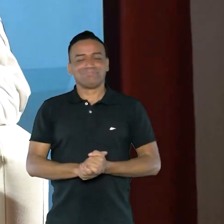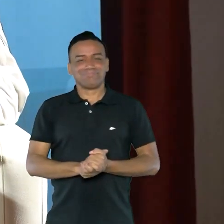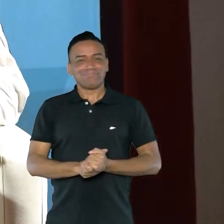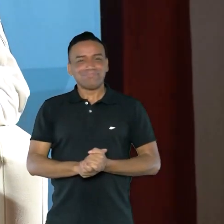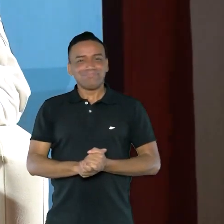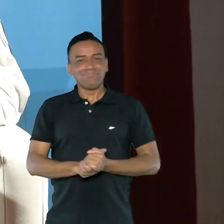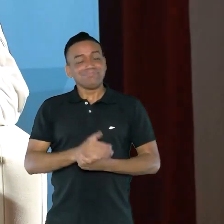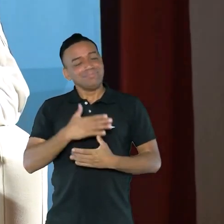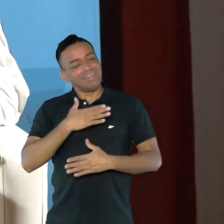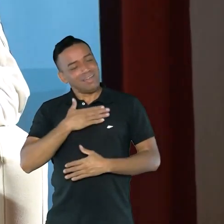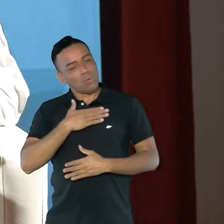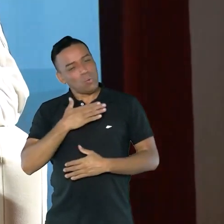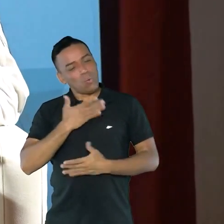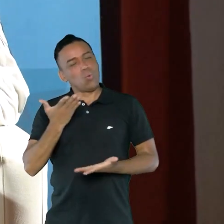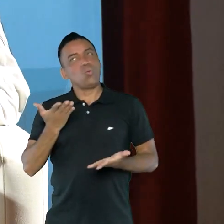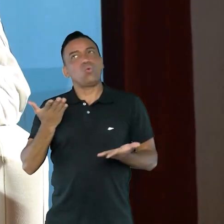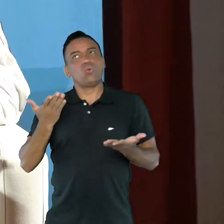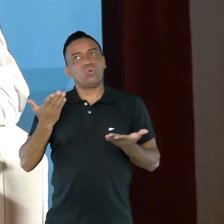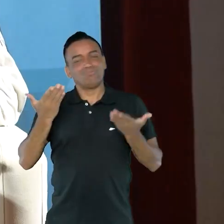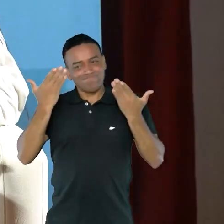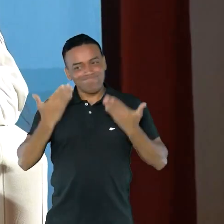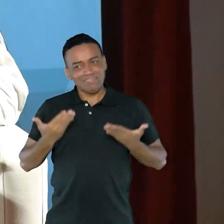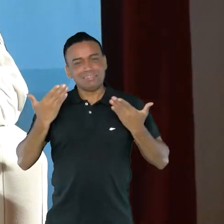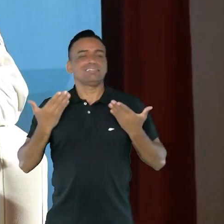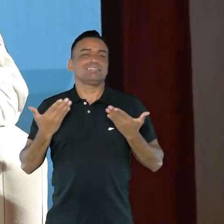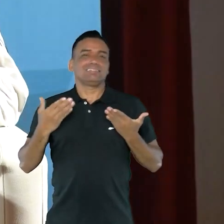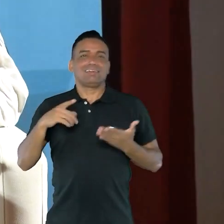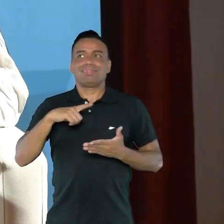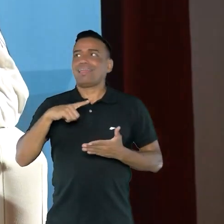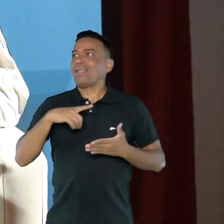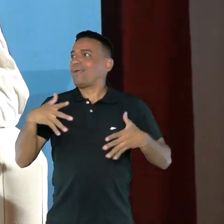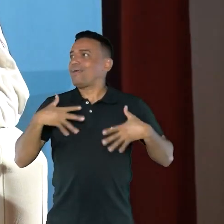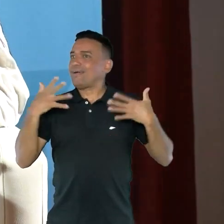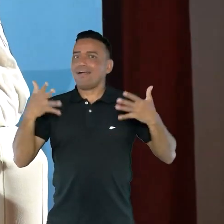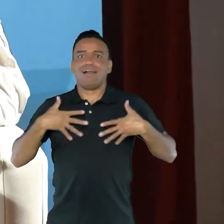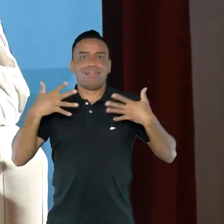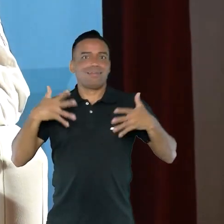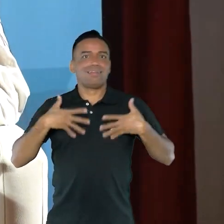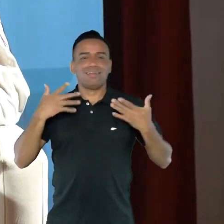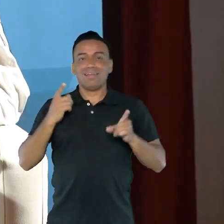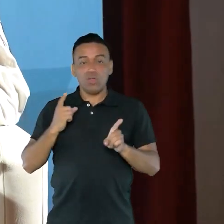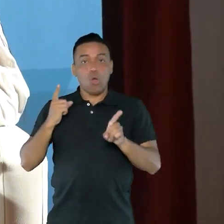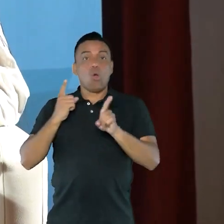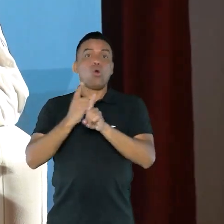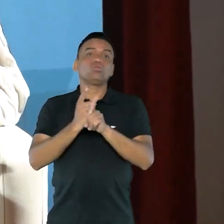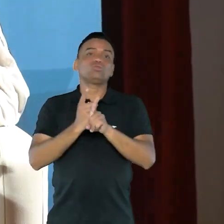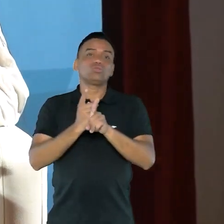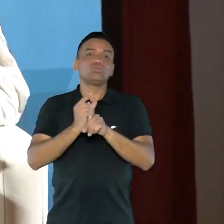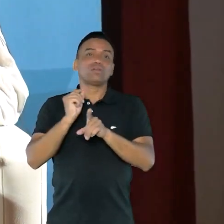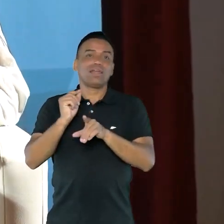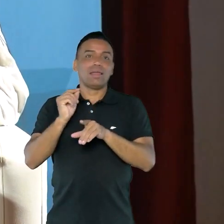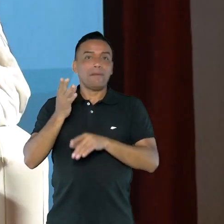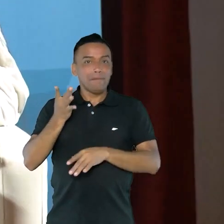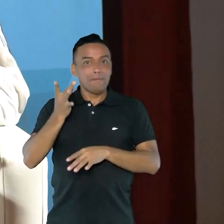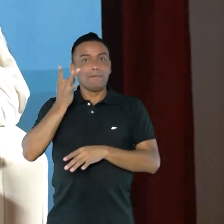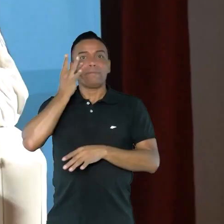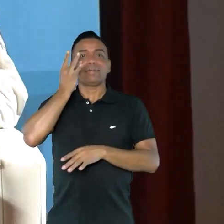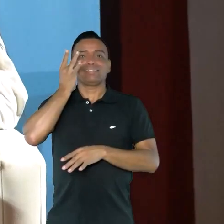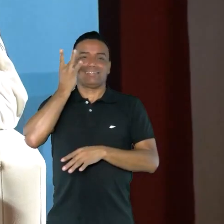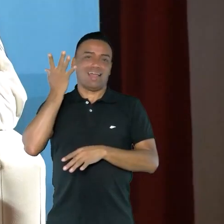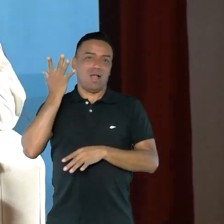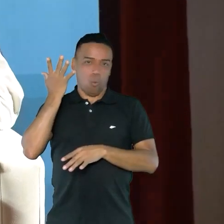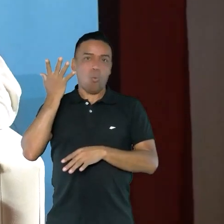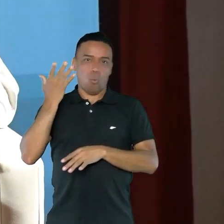Eu tenho tido muita alegria de ter esses encontros presenciais, né?